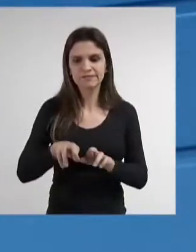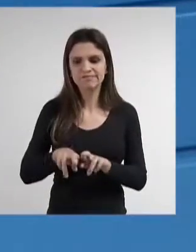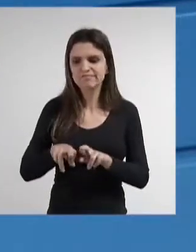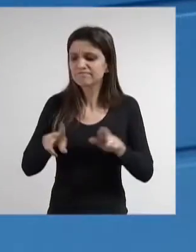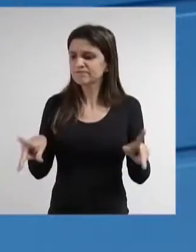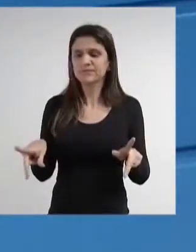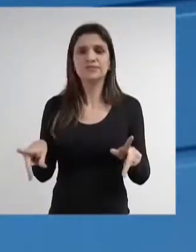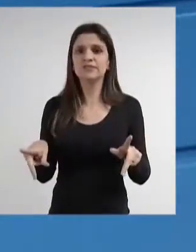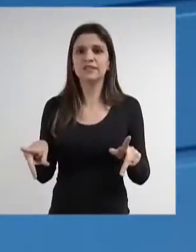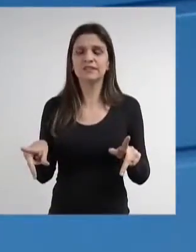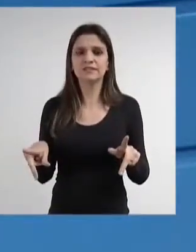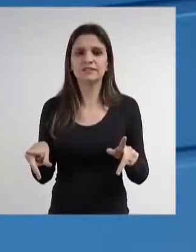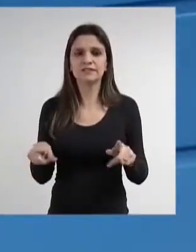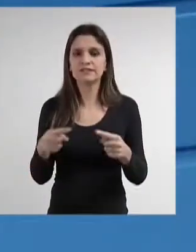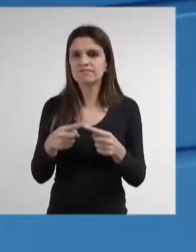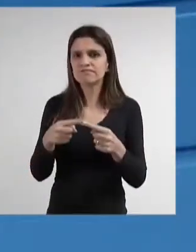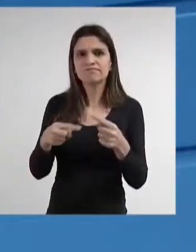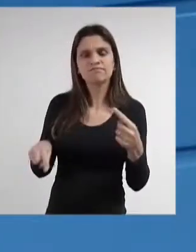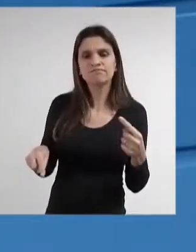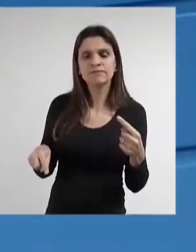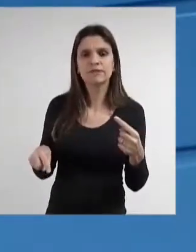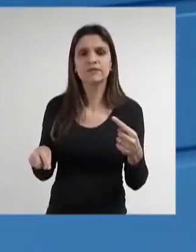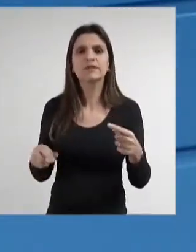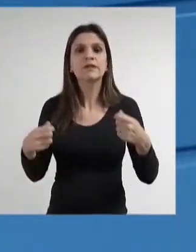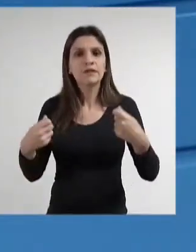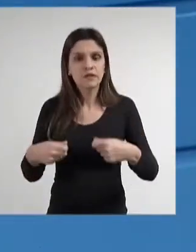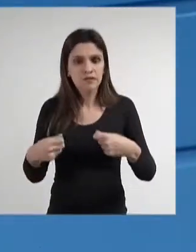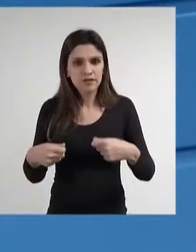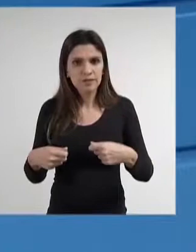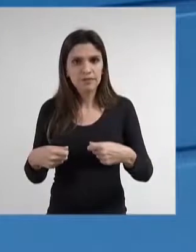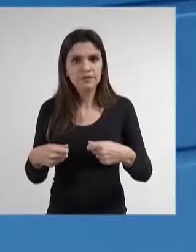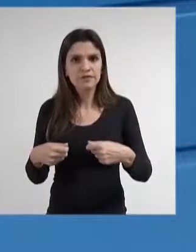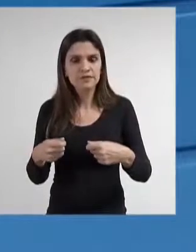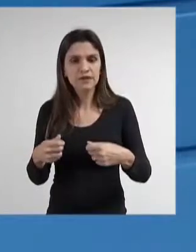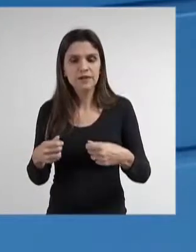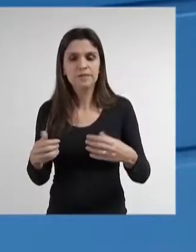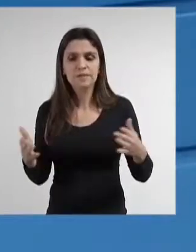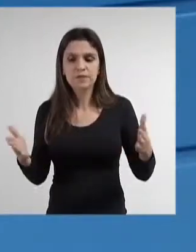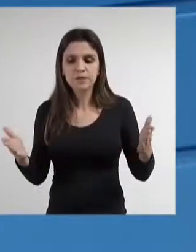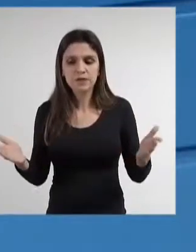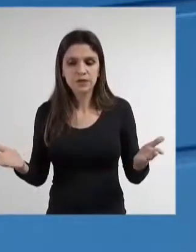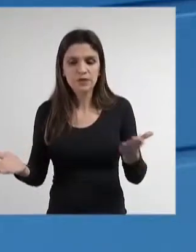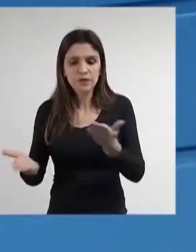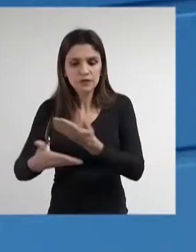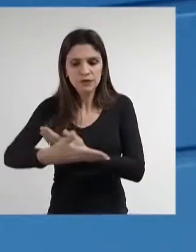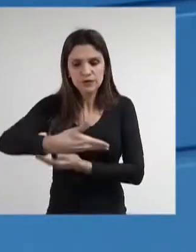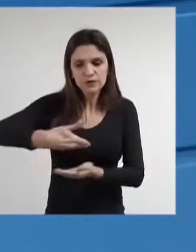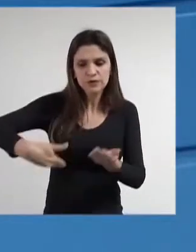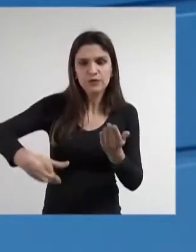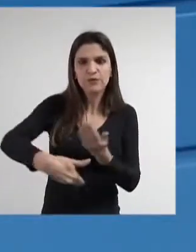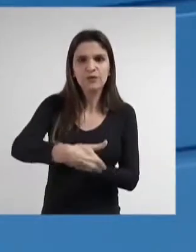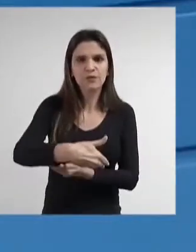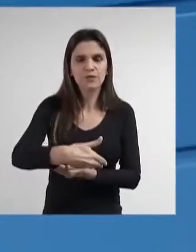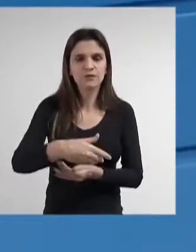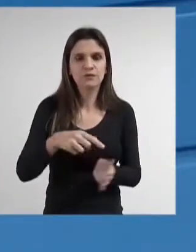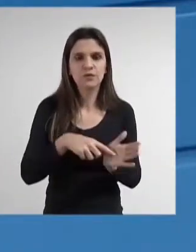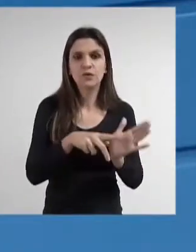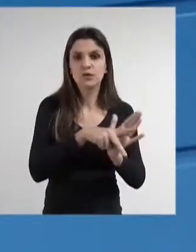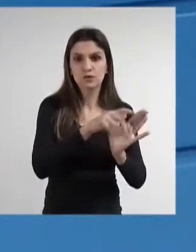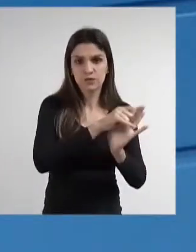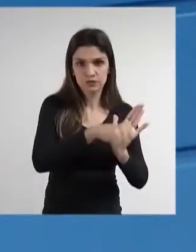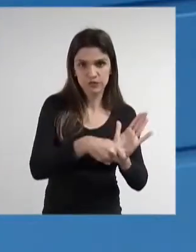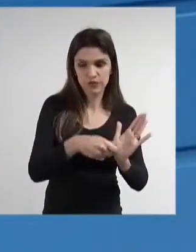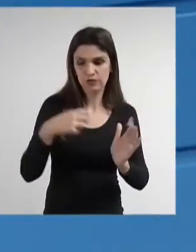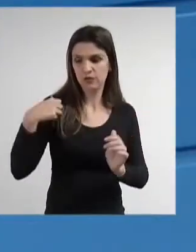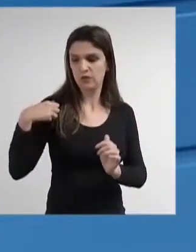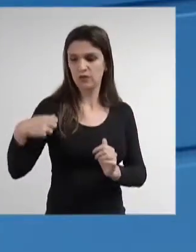federal. E agora vai haver esse encontro de informações. Então não foi feito ainda? Não, esse encontro ele vai ser